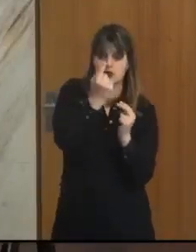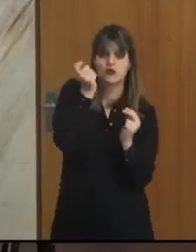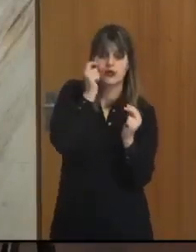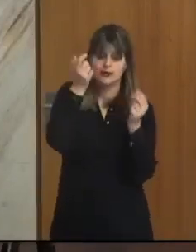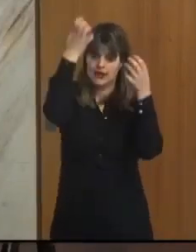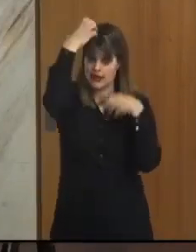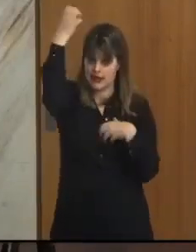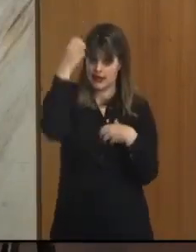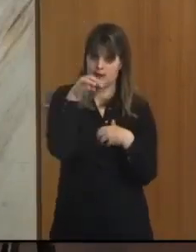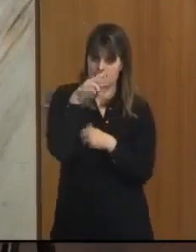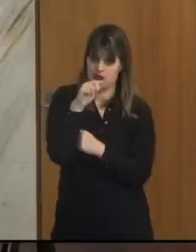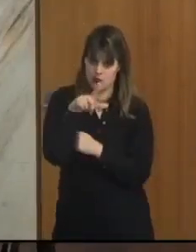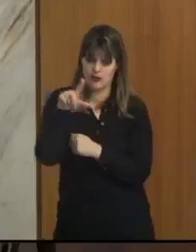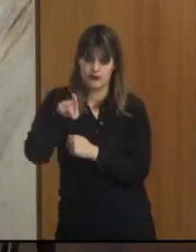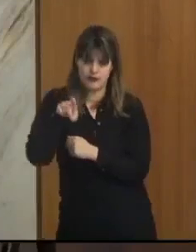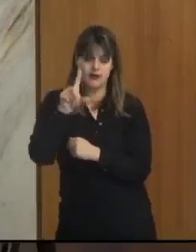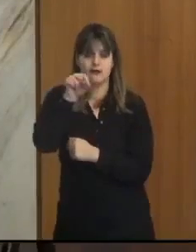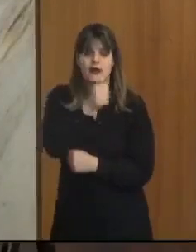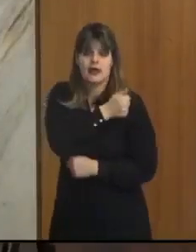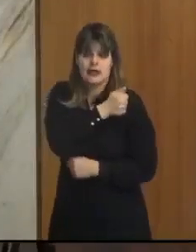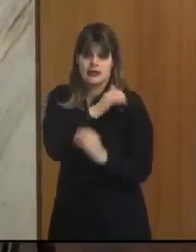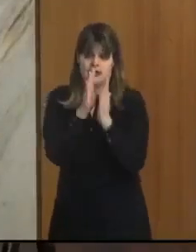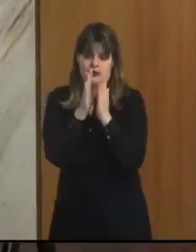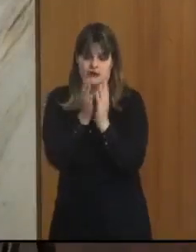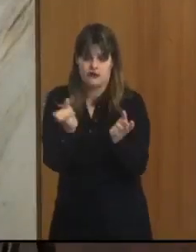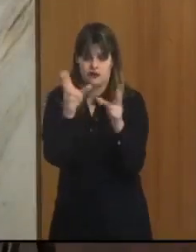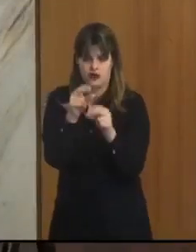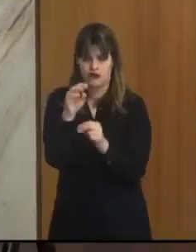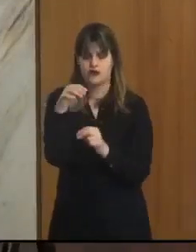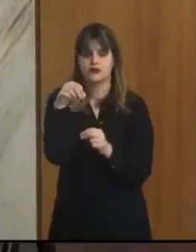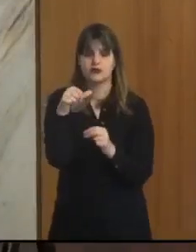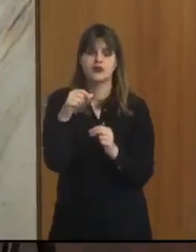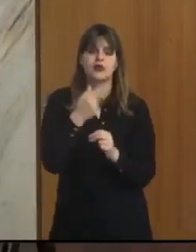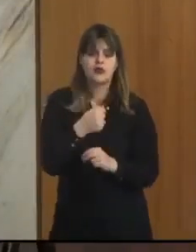Cristo. A nova Igreja de Soure foi inaugurada em agosto de